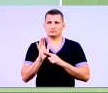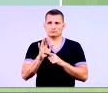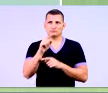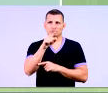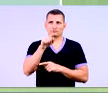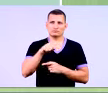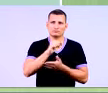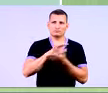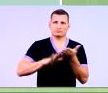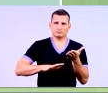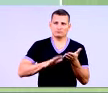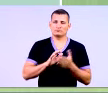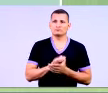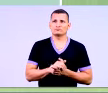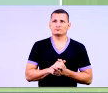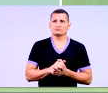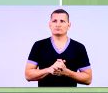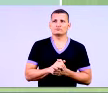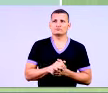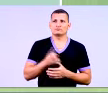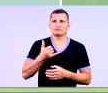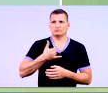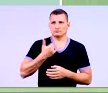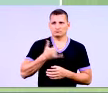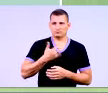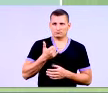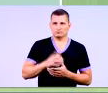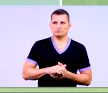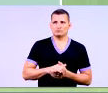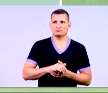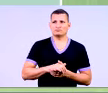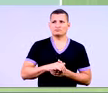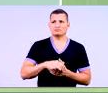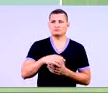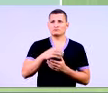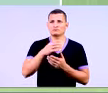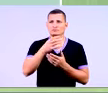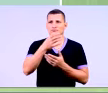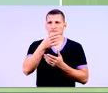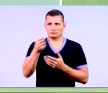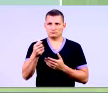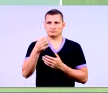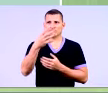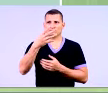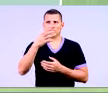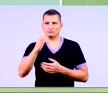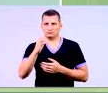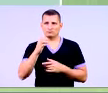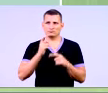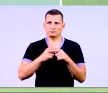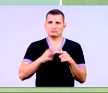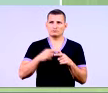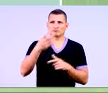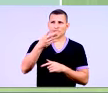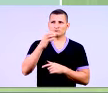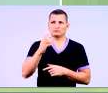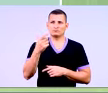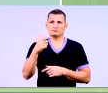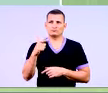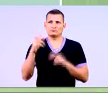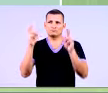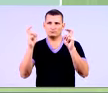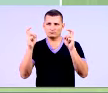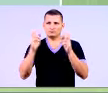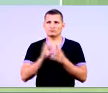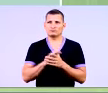isso é um texto idade recebe 40 porque 40 não está entre